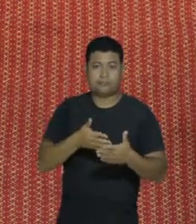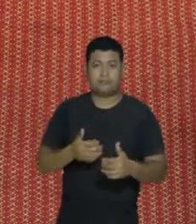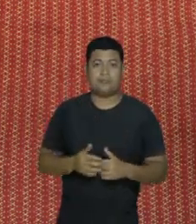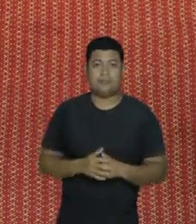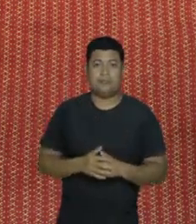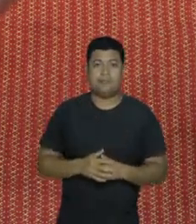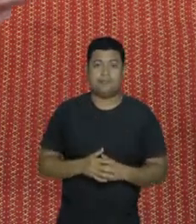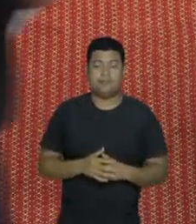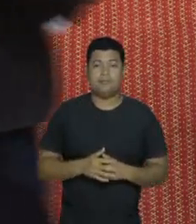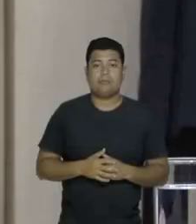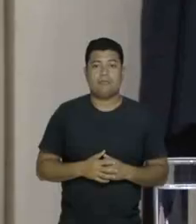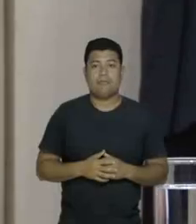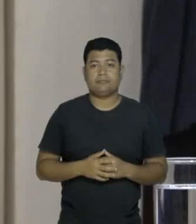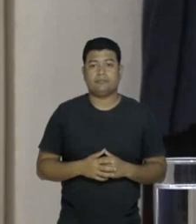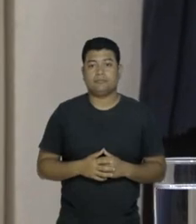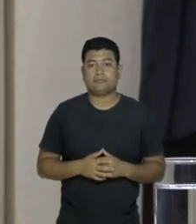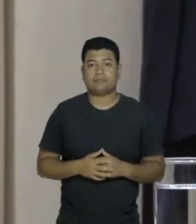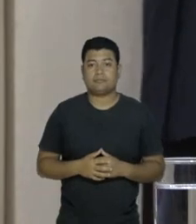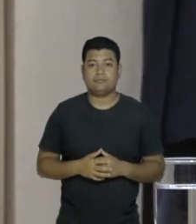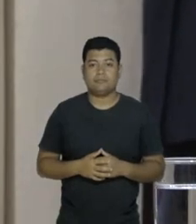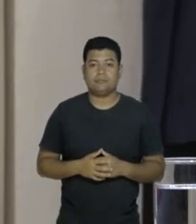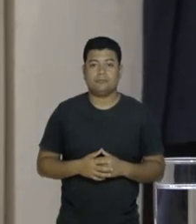existe.